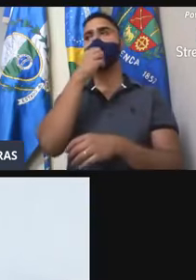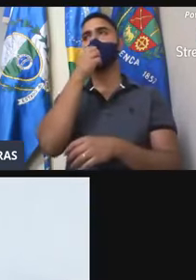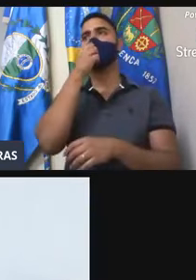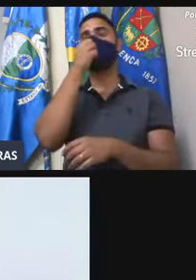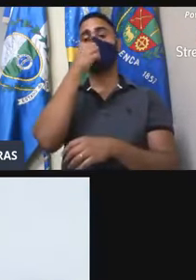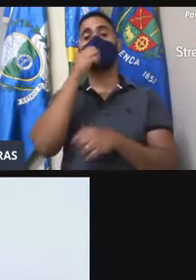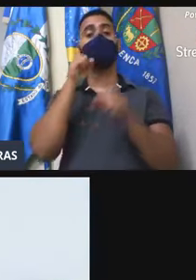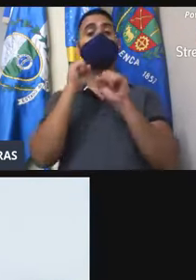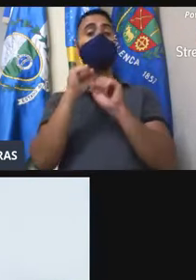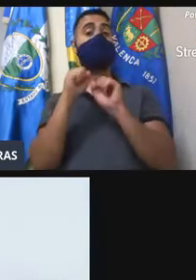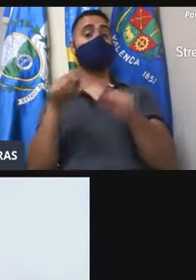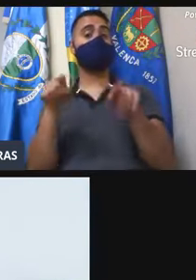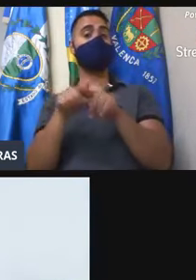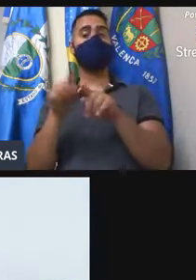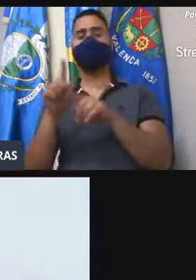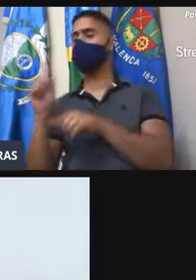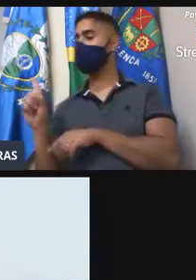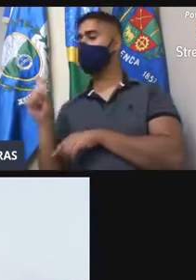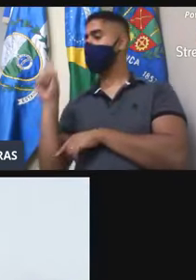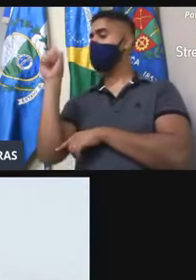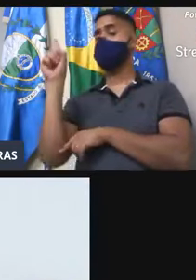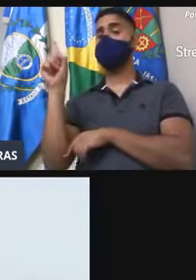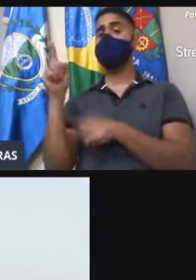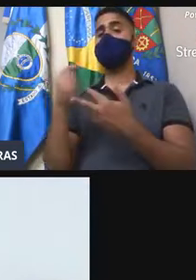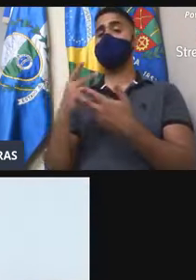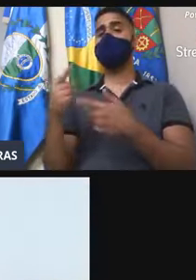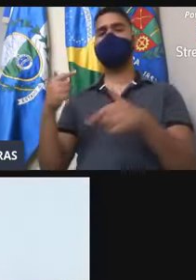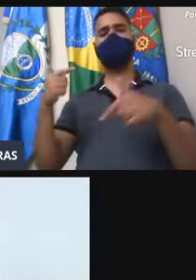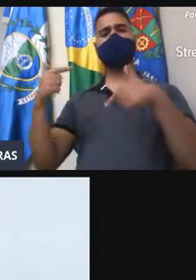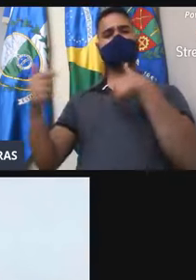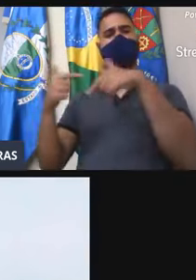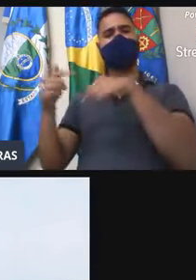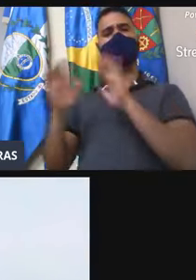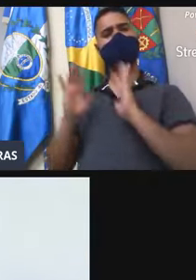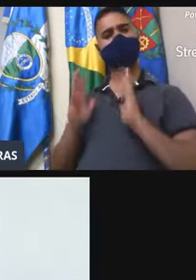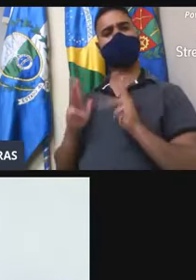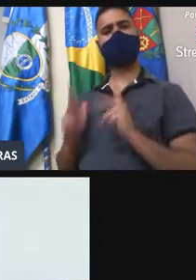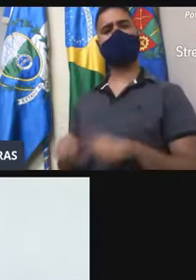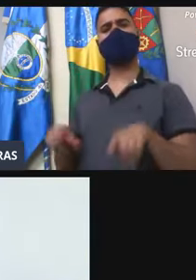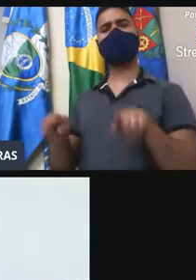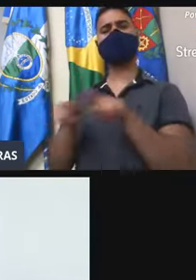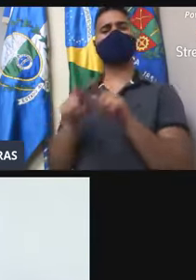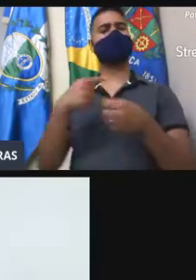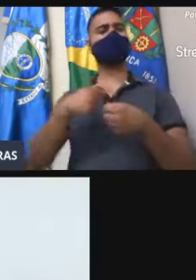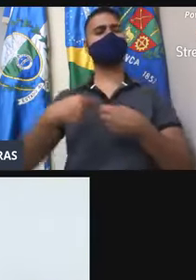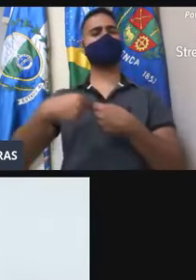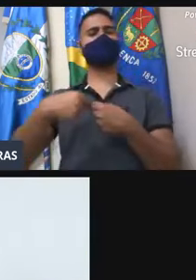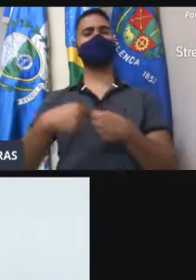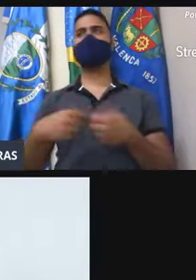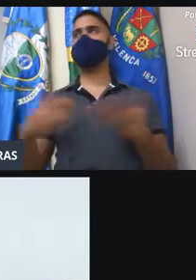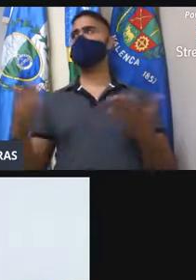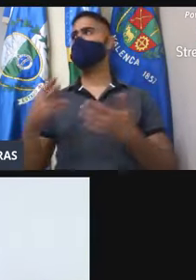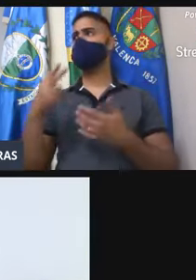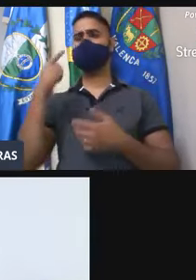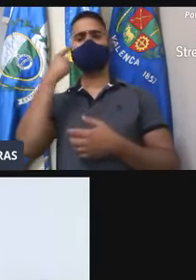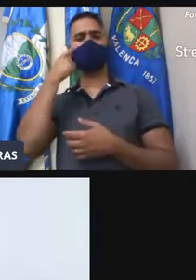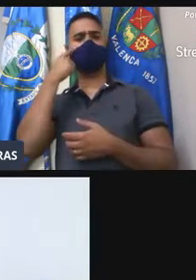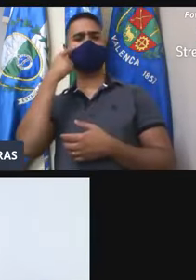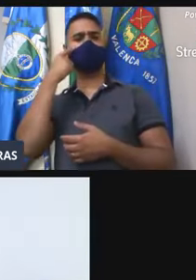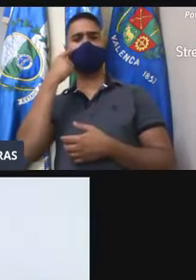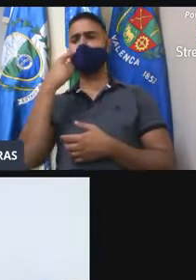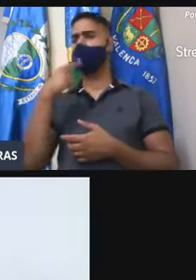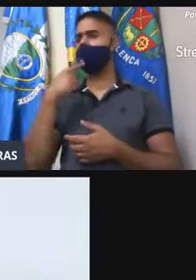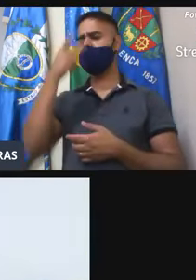para que a gente possa ser destacado, Pedro, pelas nossas brigas na limpeza urbana da cidade, que hoje não se vê mais quem mais